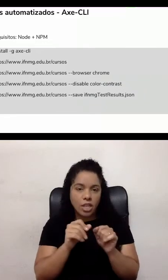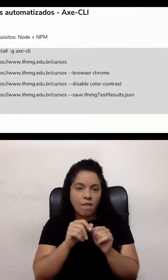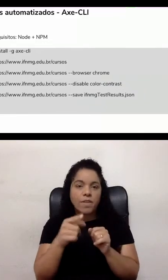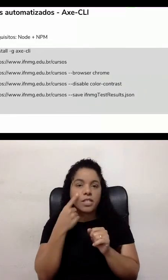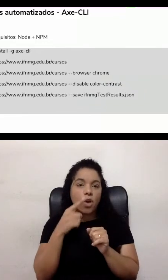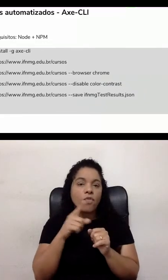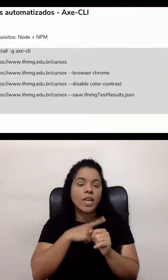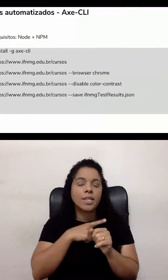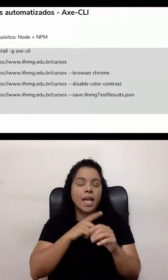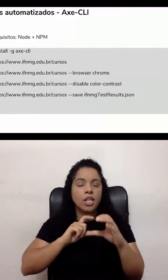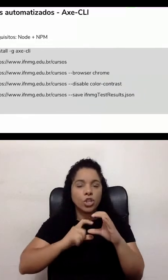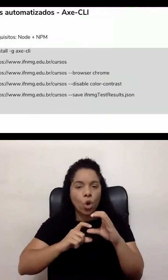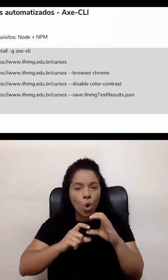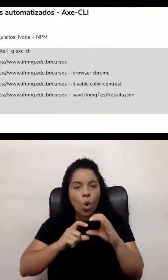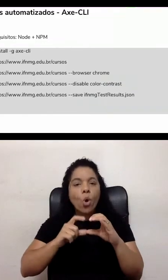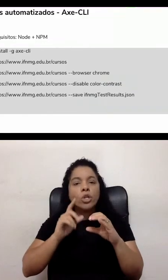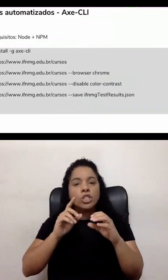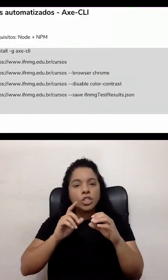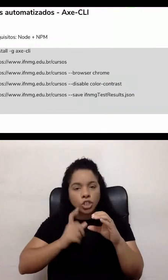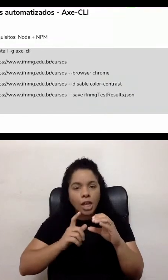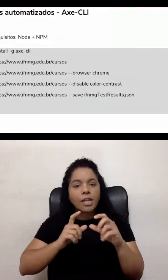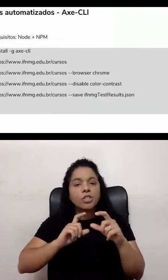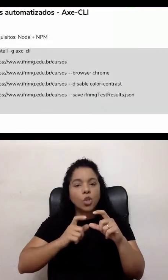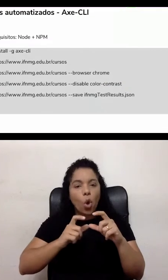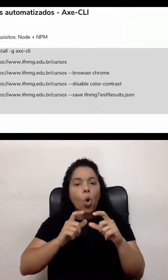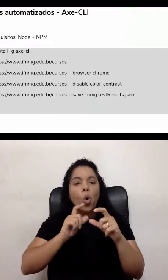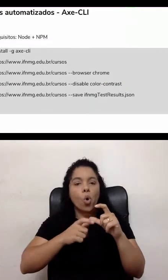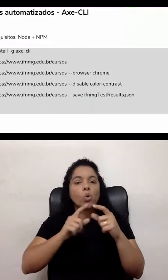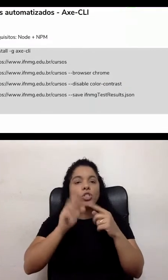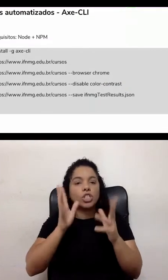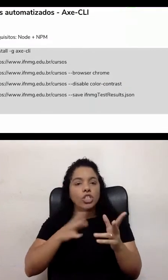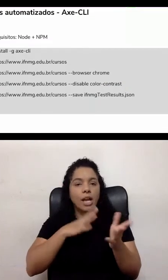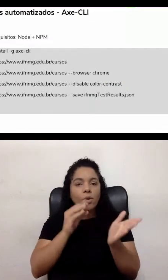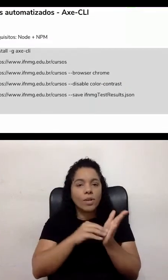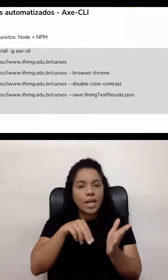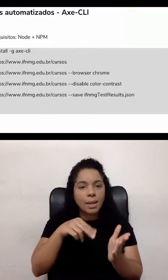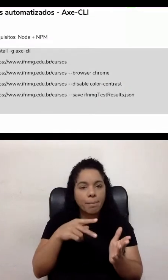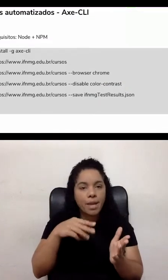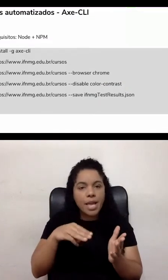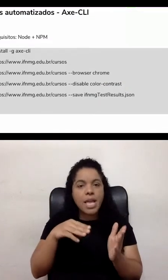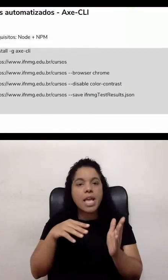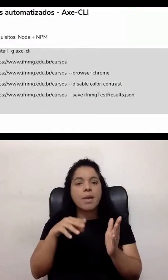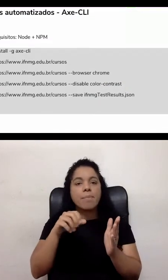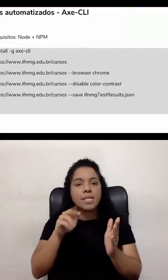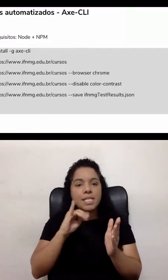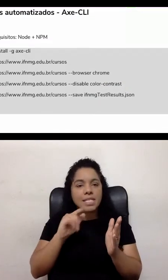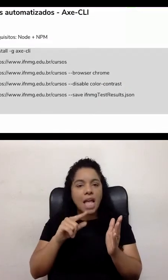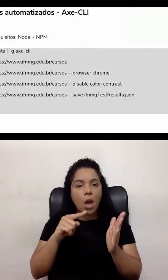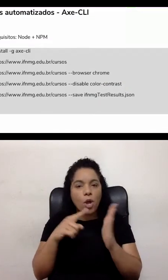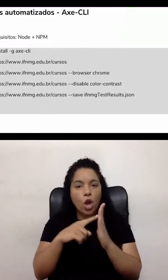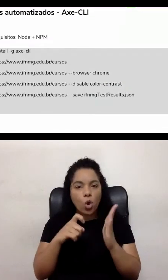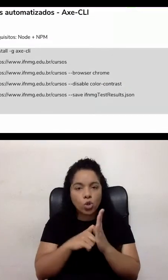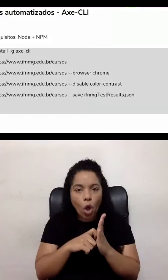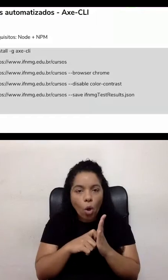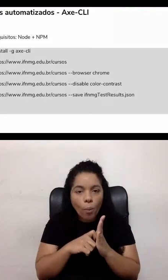tinha o Node. Eu tinha já o Node. Coloquei o npm install. Aí ele rodou esse aqui. Eu só não fiz